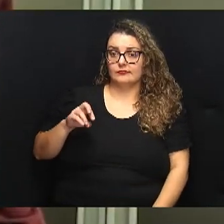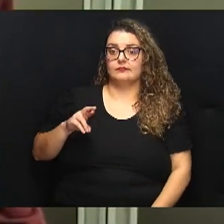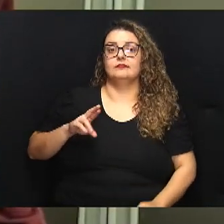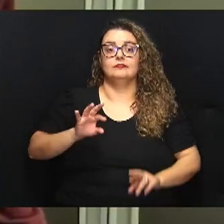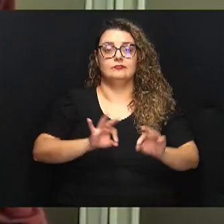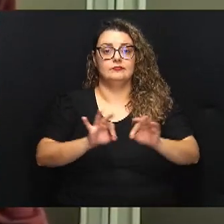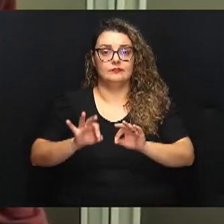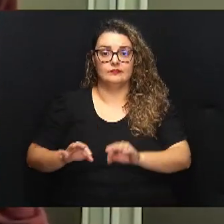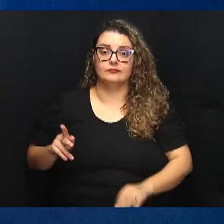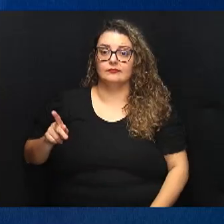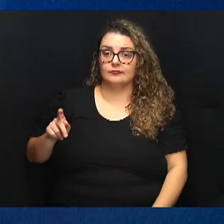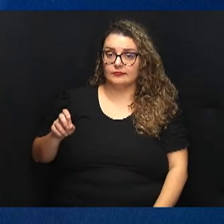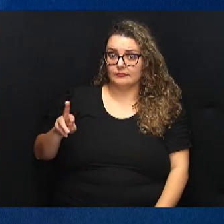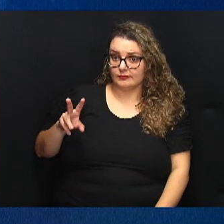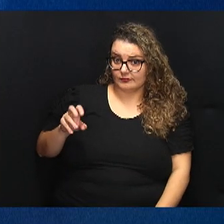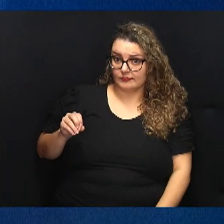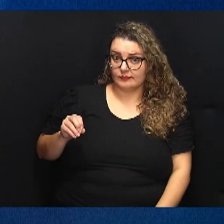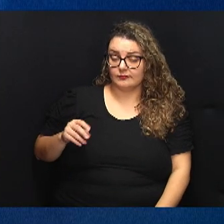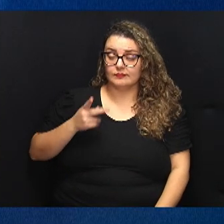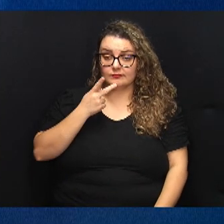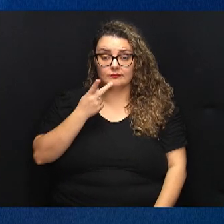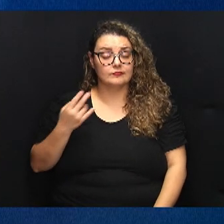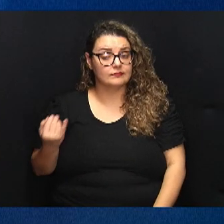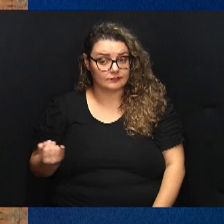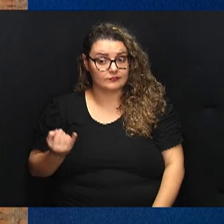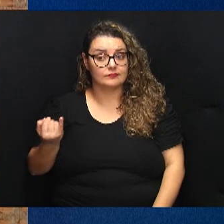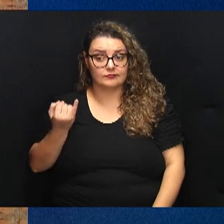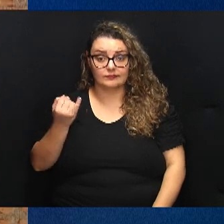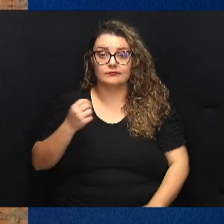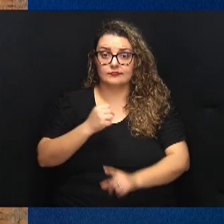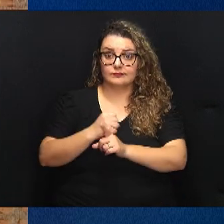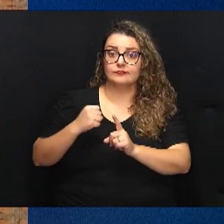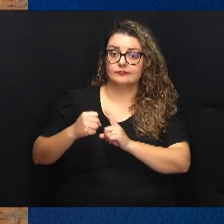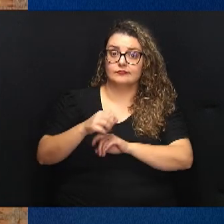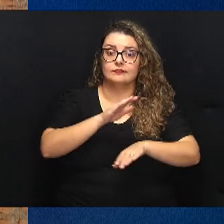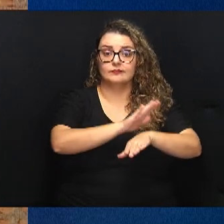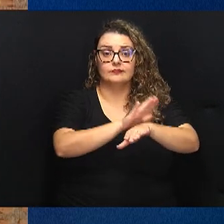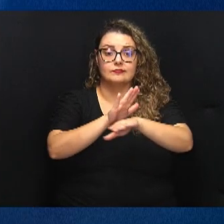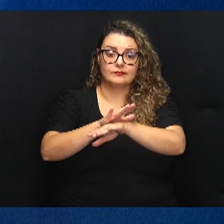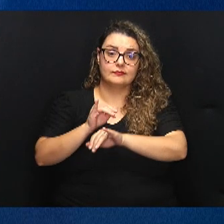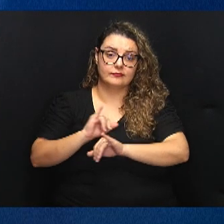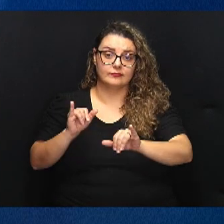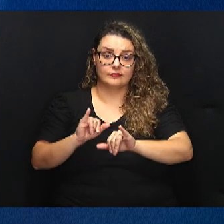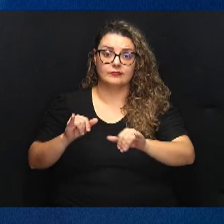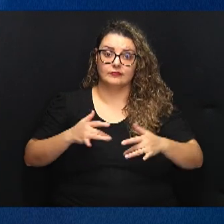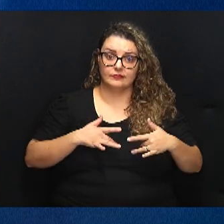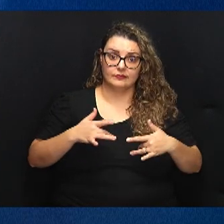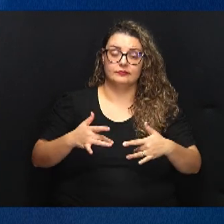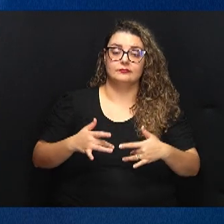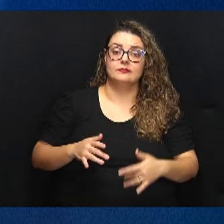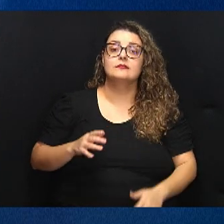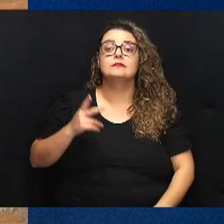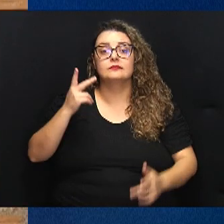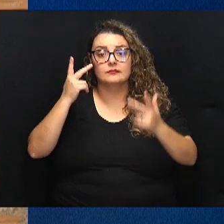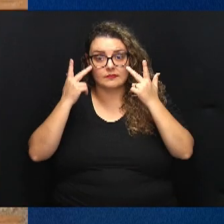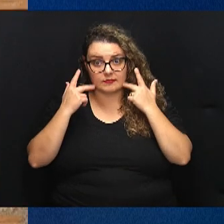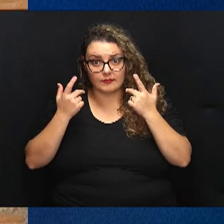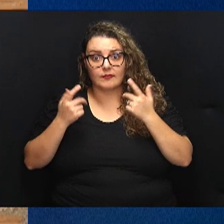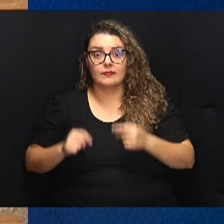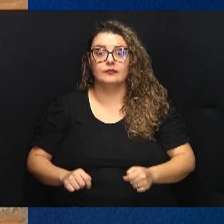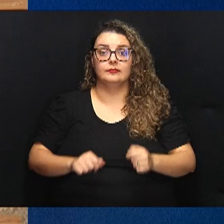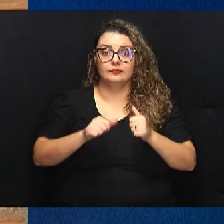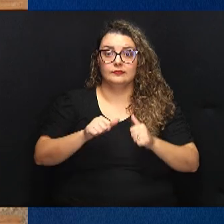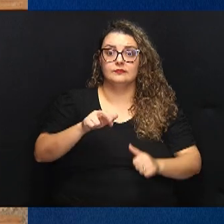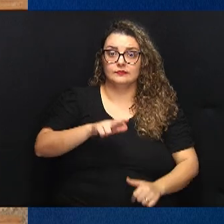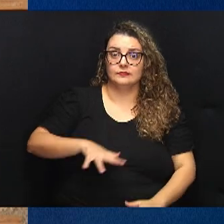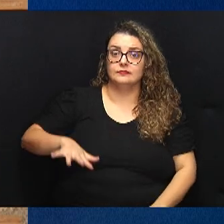Brasil, Pedro Rocha Lemos, fala da importância da sociedade colaborar com a campanha solidária, que geralmente beneficia a região